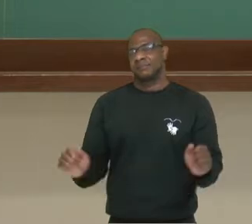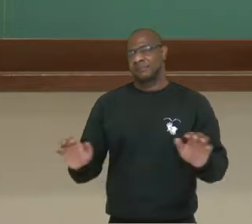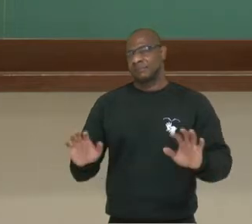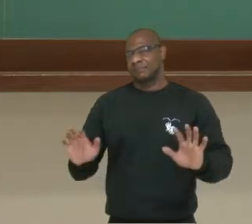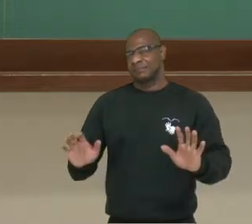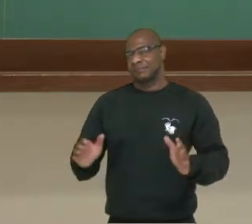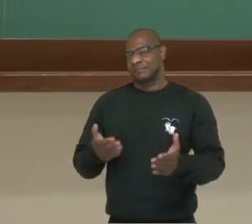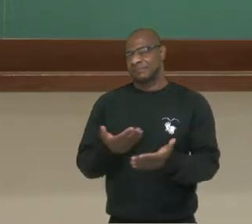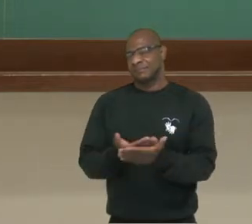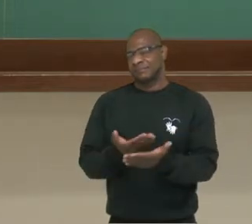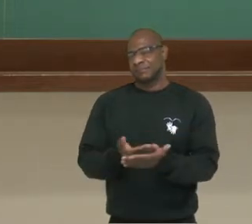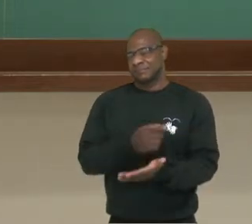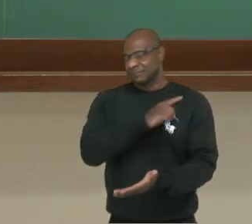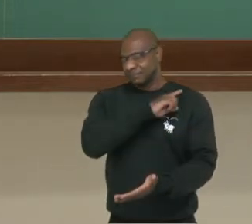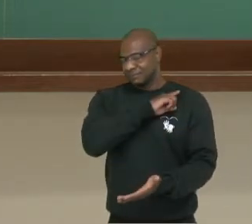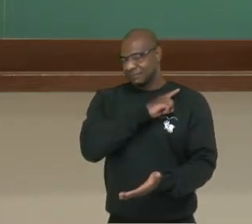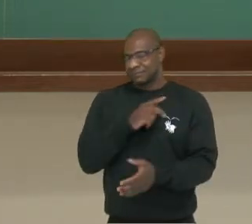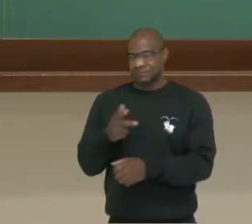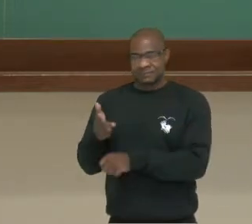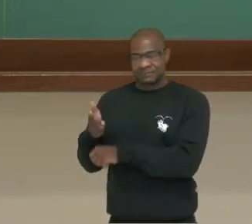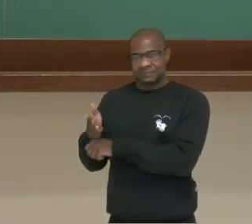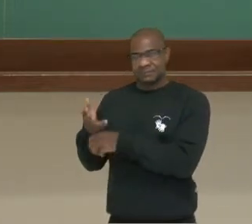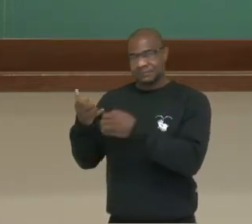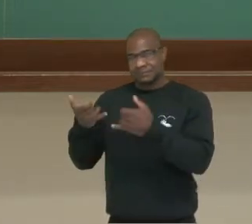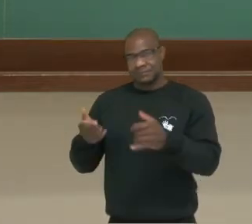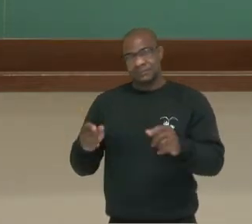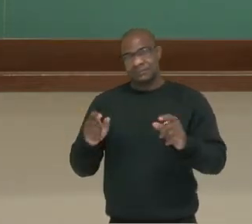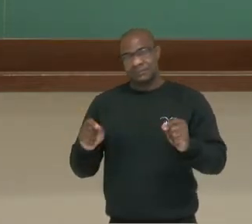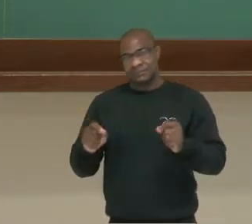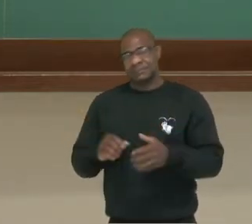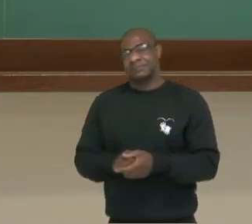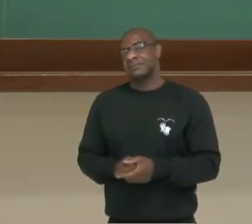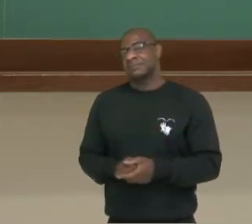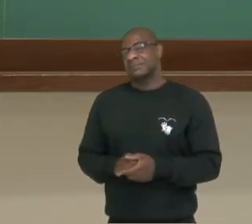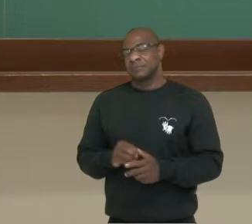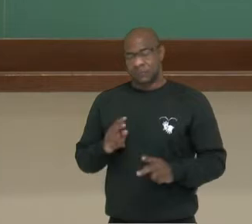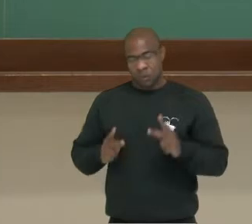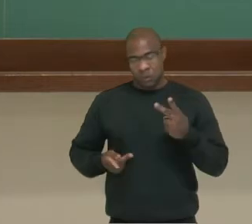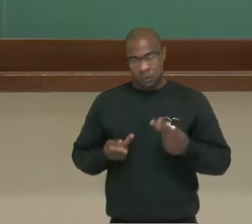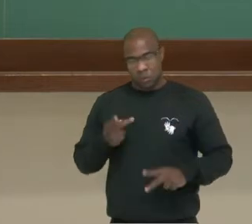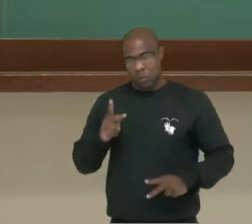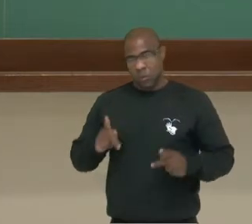estudantes da primeira série, nesse vídeo vamos falar sobre hormônios e ciclo menstrual.